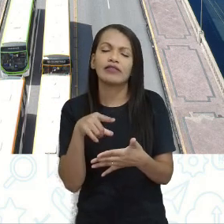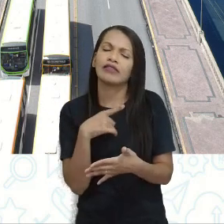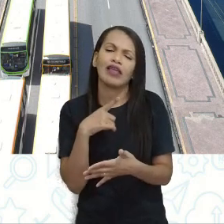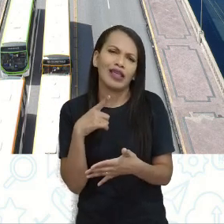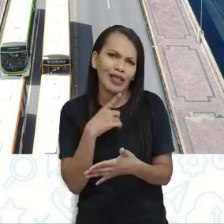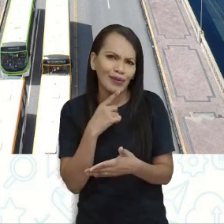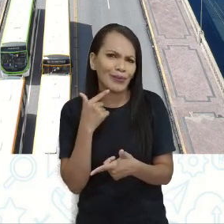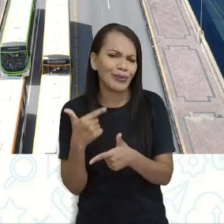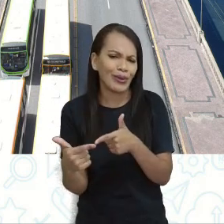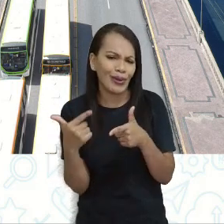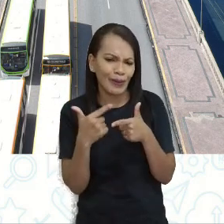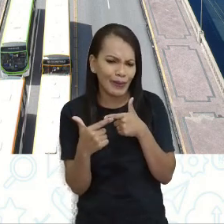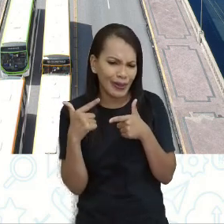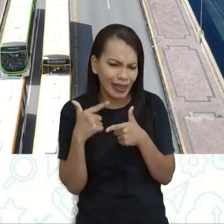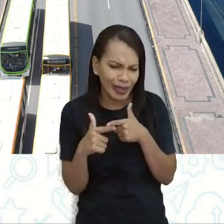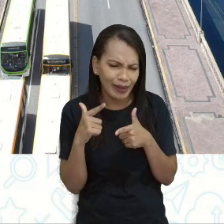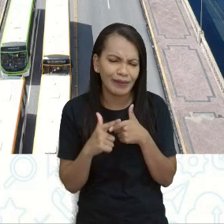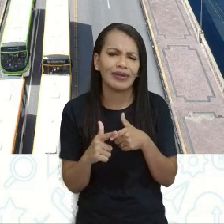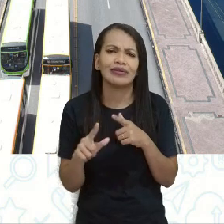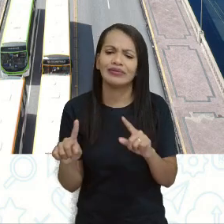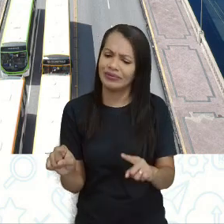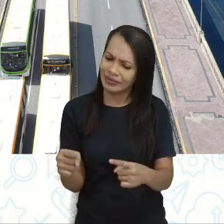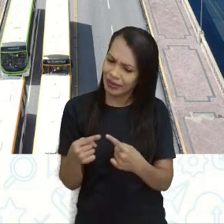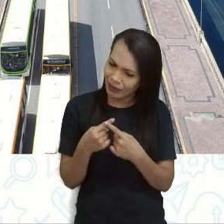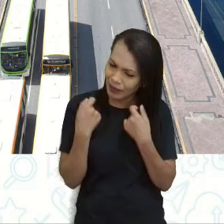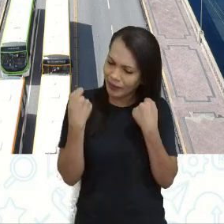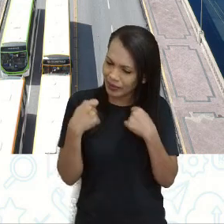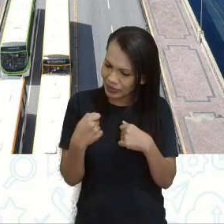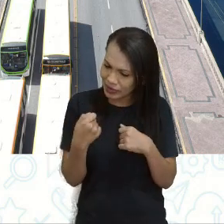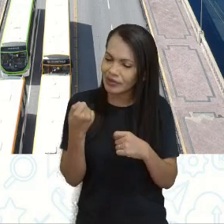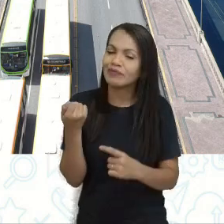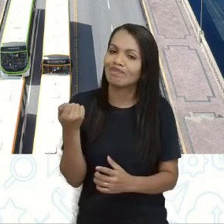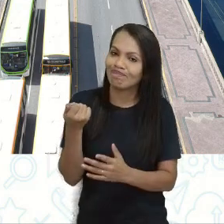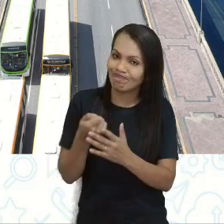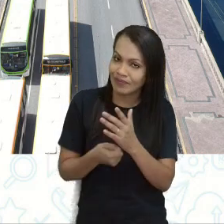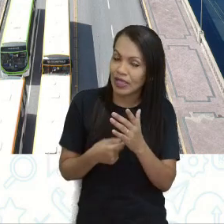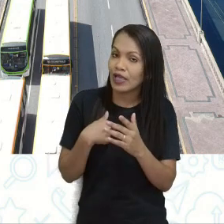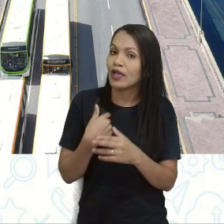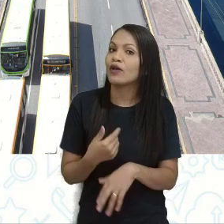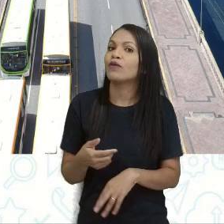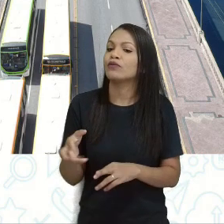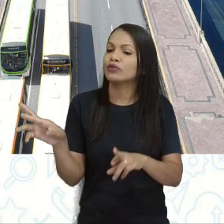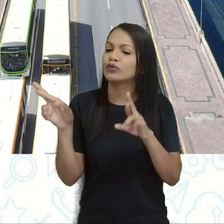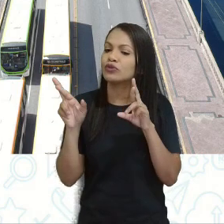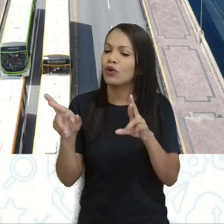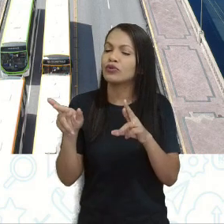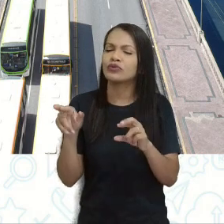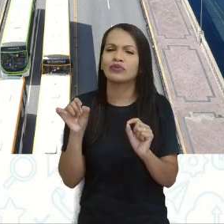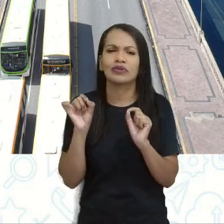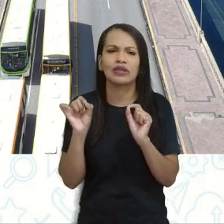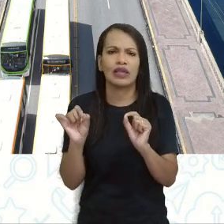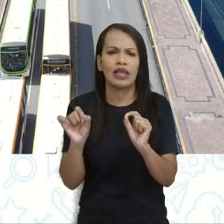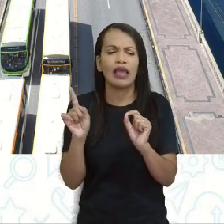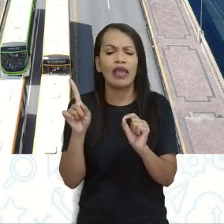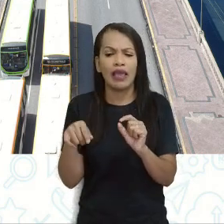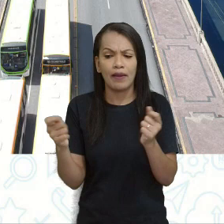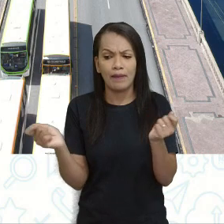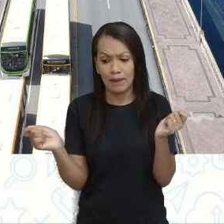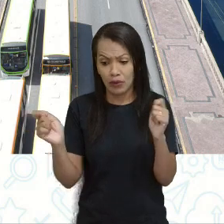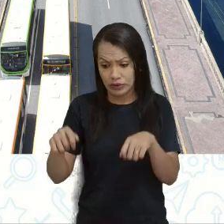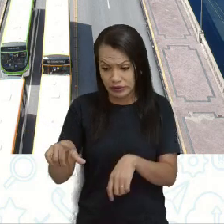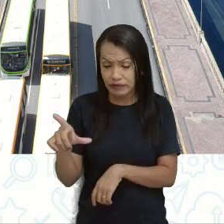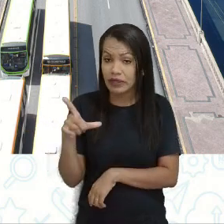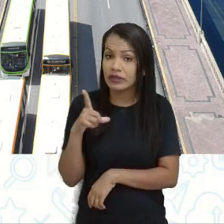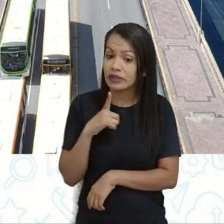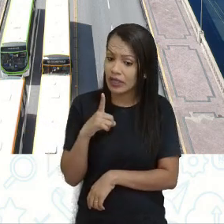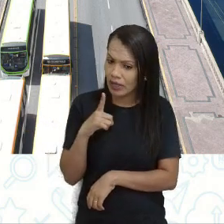problemas, uns desafios que a gente vai precisar enfrentar. Mas eu sou daquele time, viu, professora Cláudia, que eu acho que é possível a gente ter